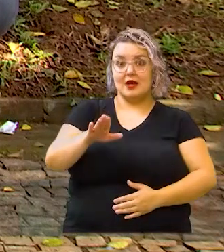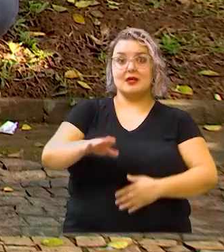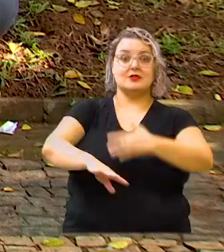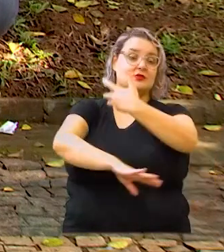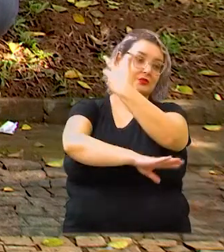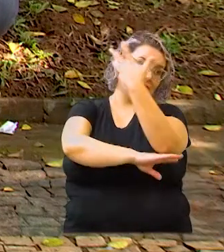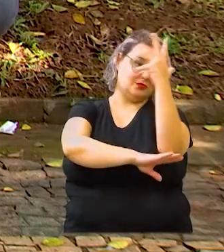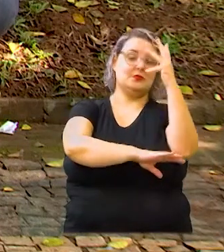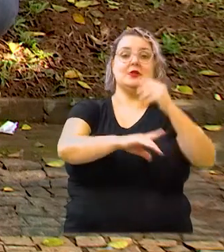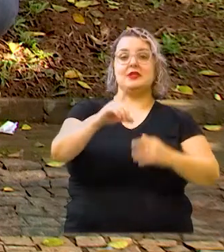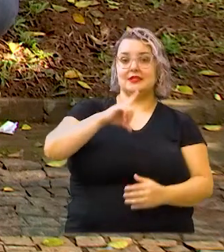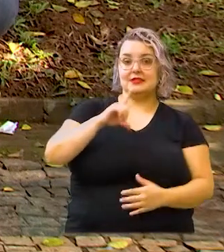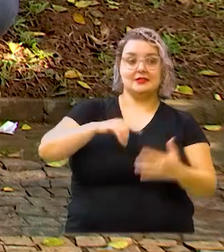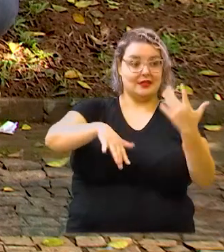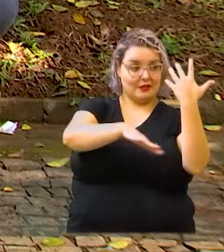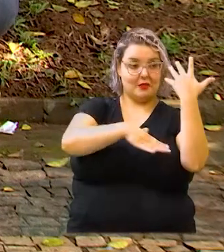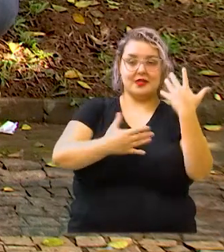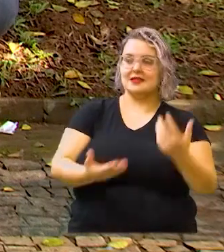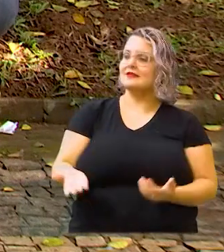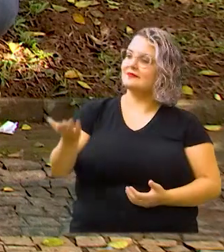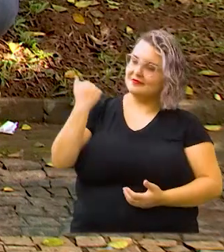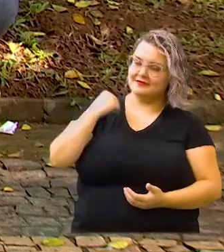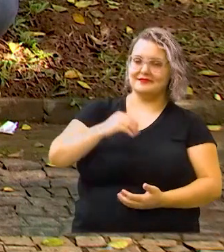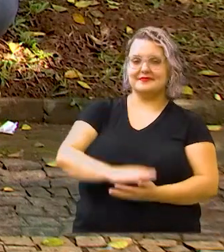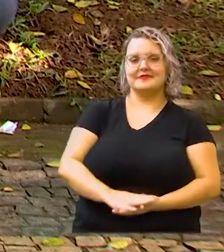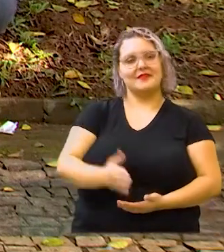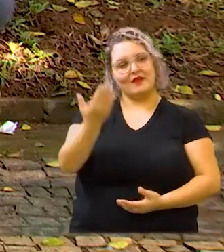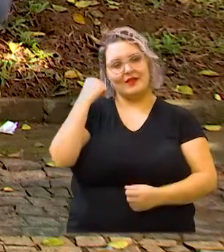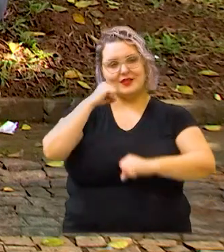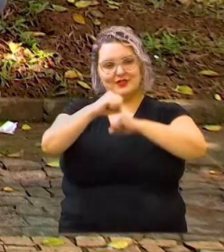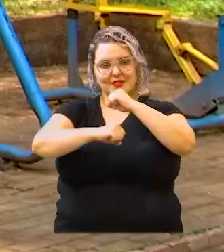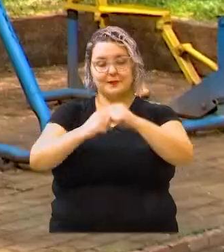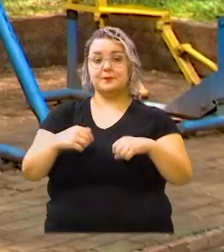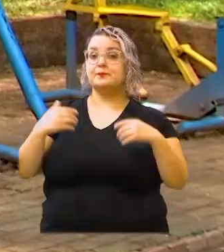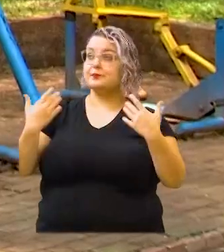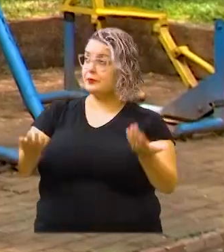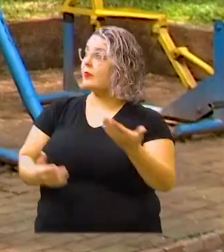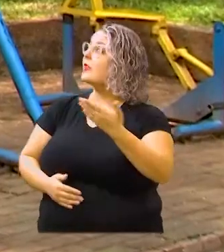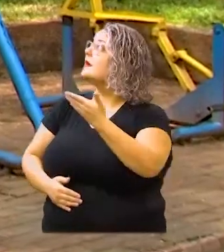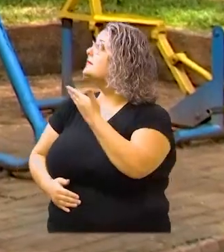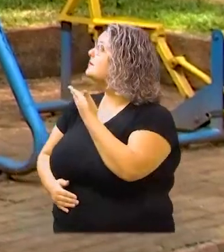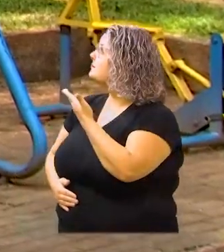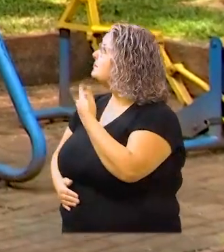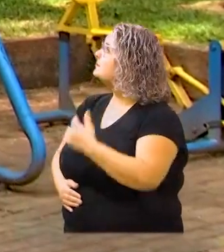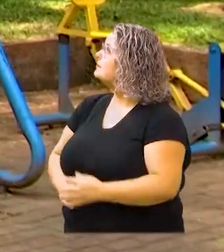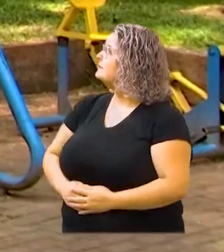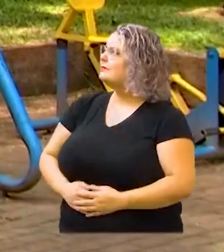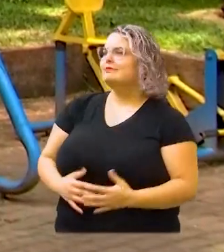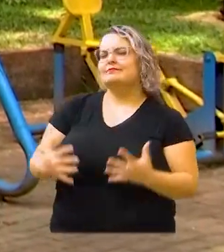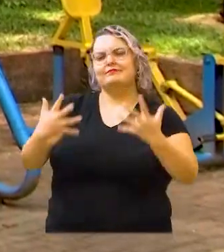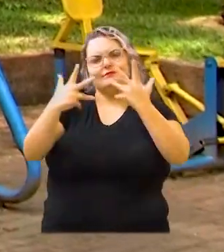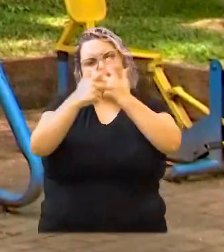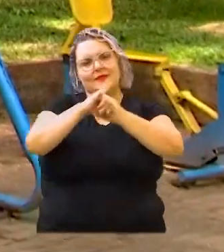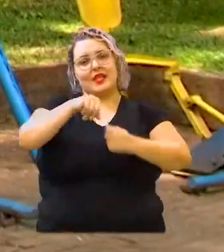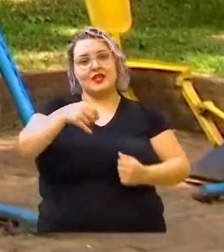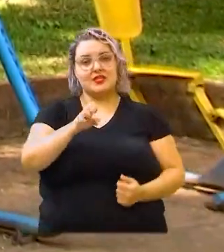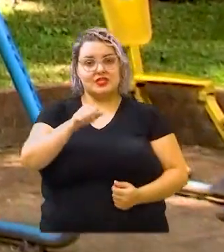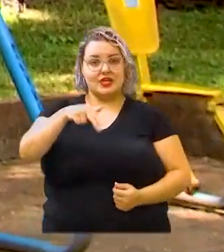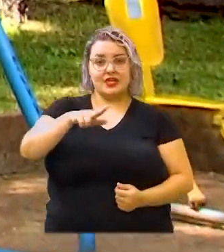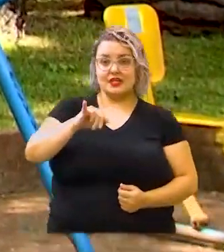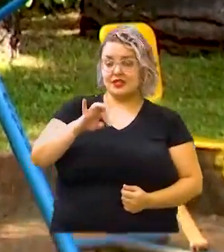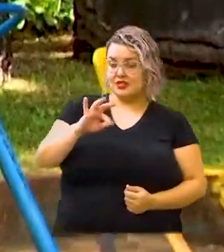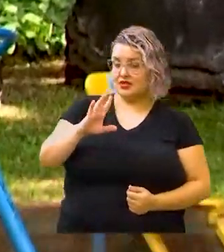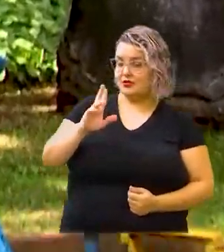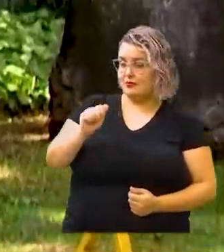mais sobre as árvores que tem aqui na Praça Carlos Gomes? Vamos lá então, pessoal. Pessoal, então aqui a gente tem um exemplar lindo de jequitibá